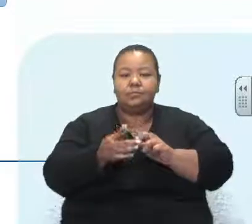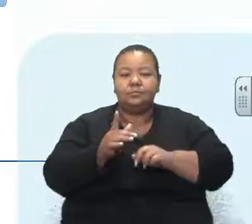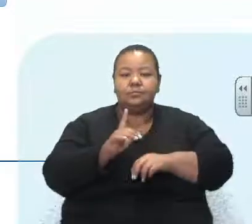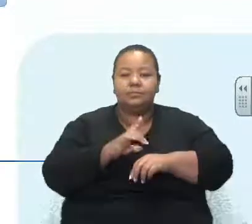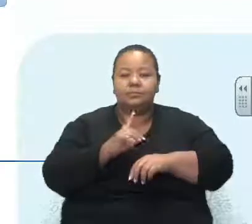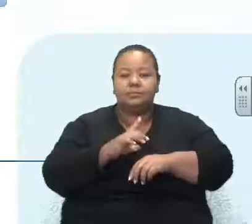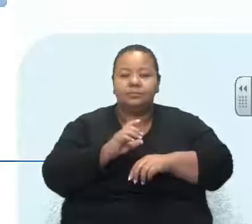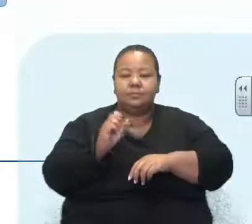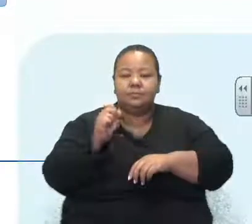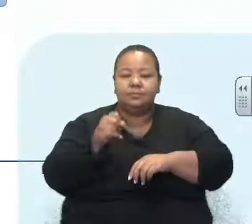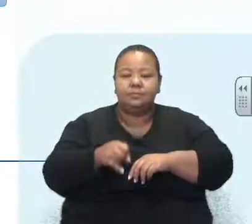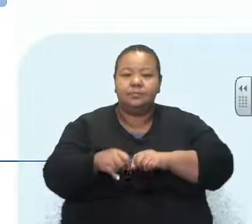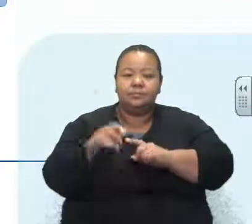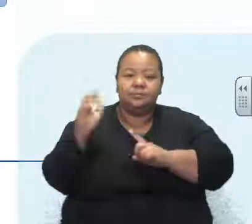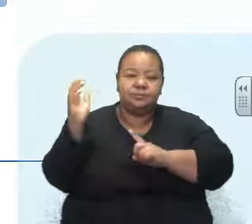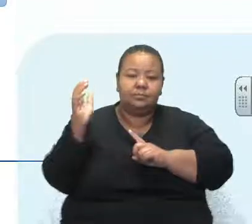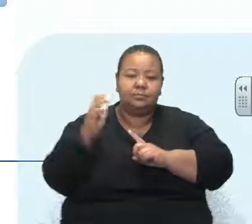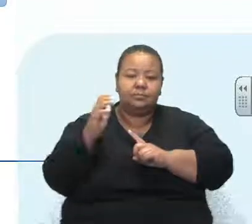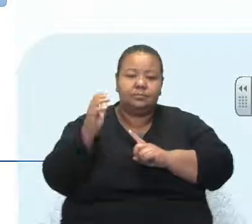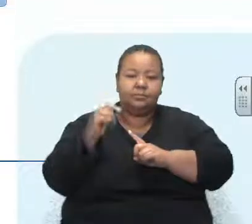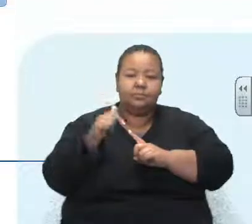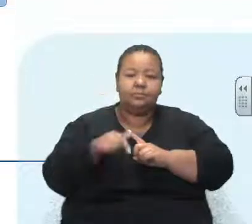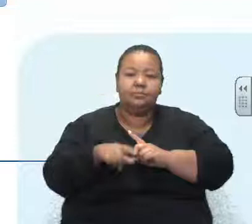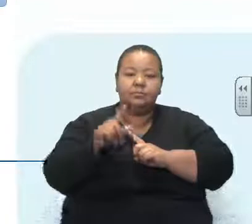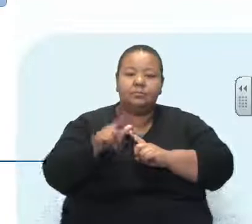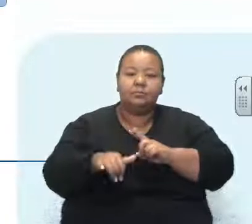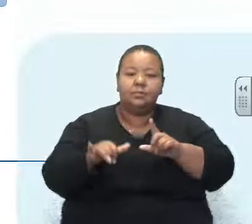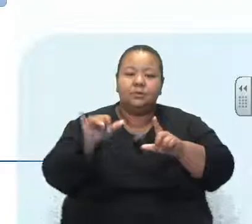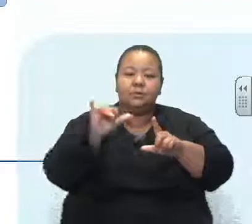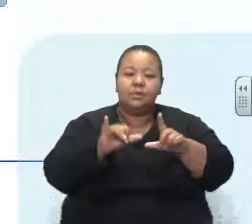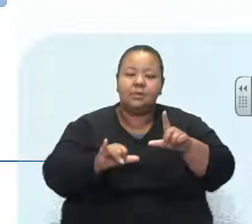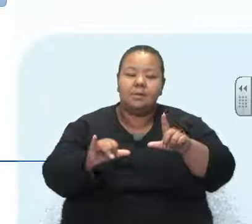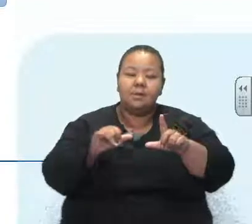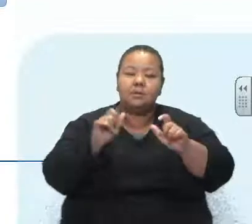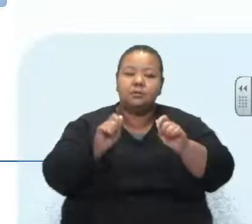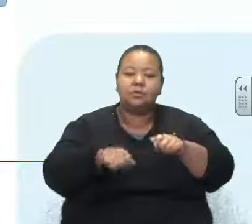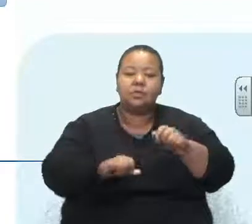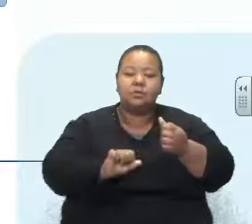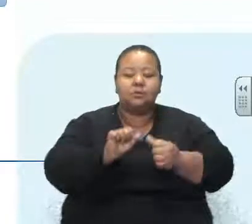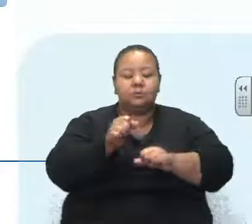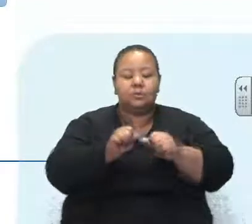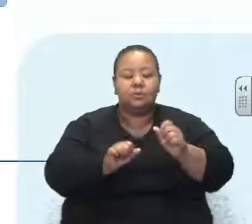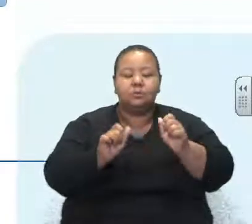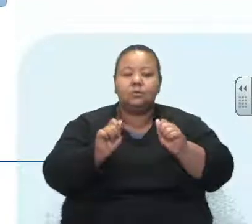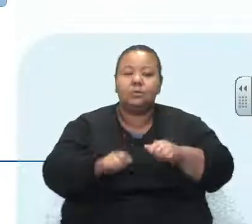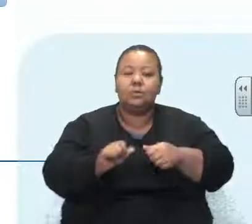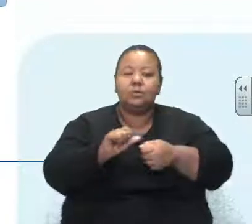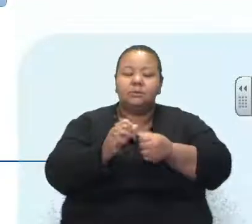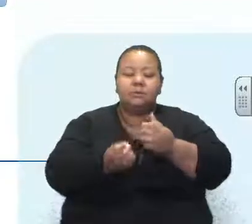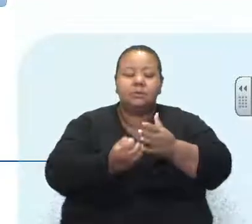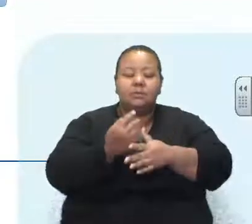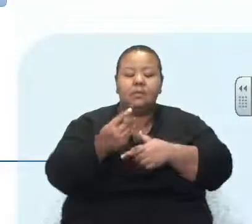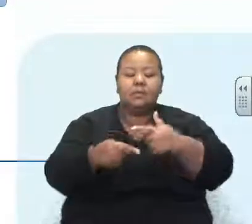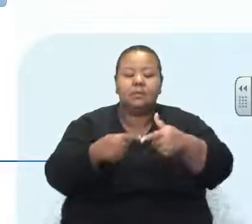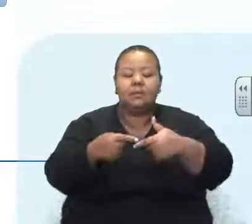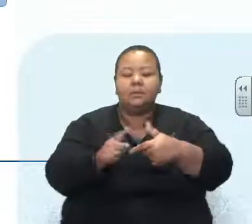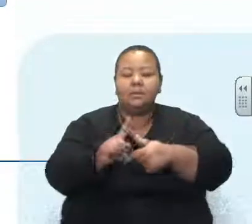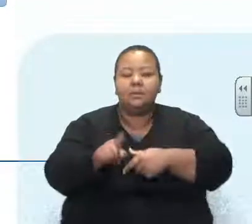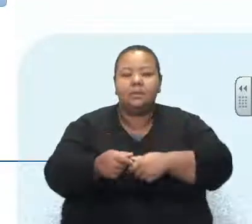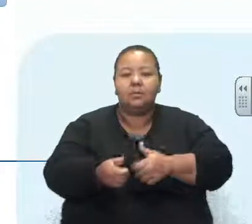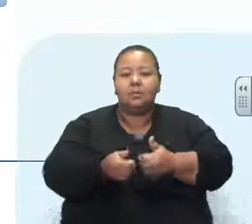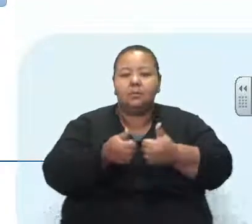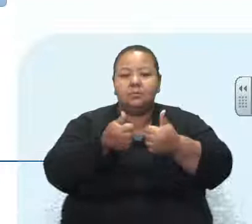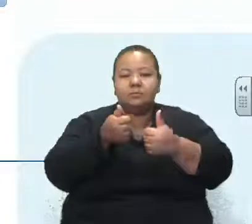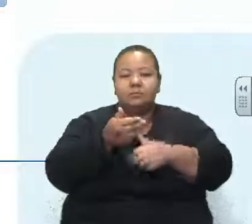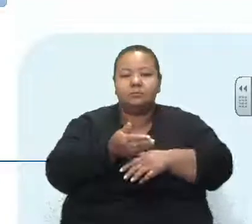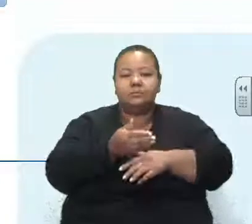tem, sim, um impacto, pode ser por layout, pode ser por maquinário, pode ser pela matéria-prima que não veio de qualidade, dependendo do setor.